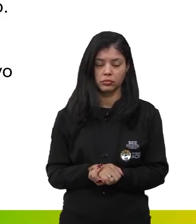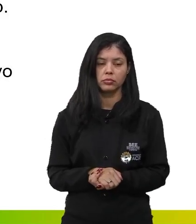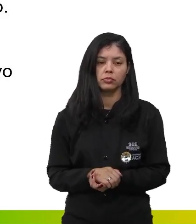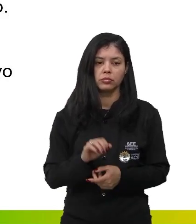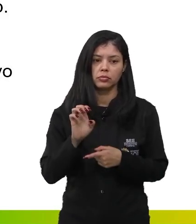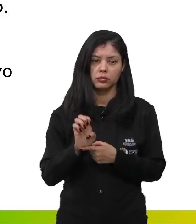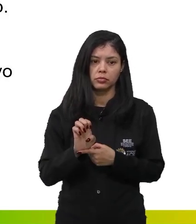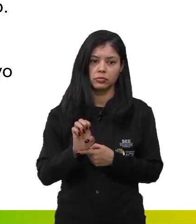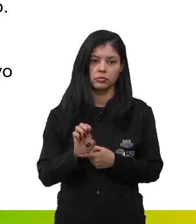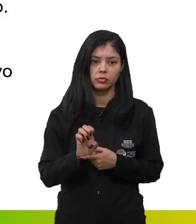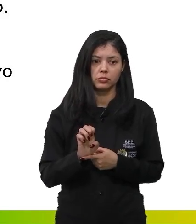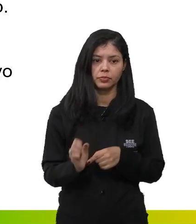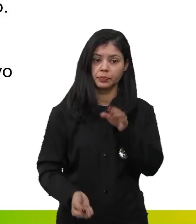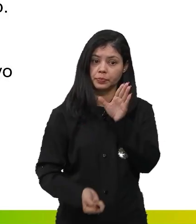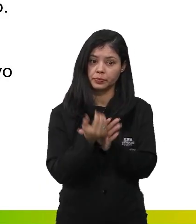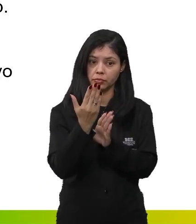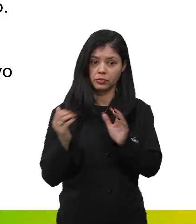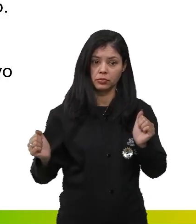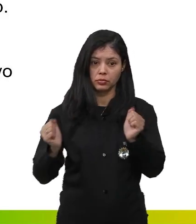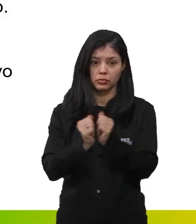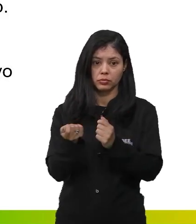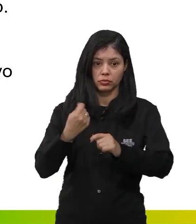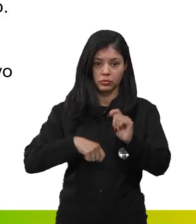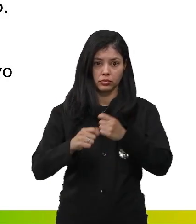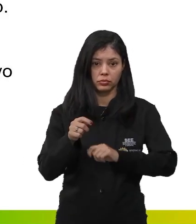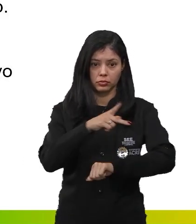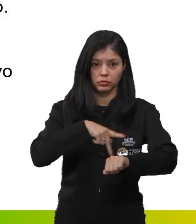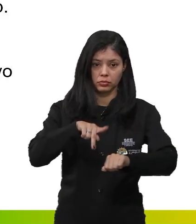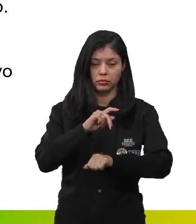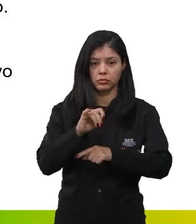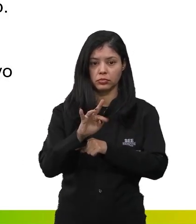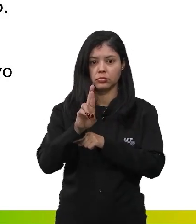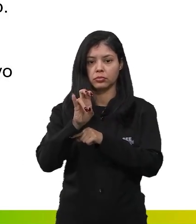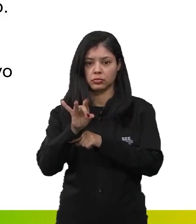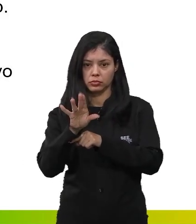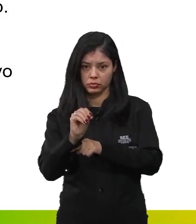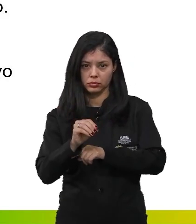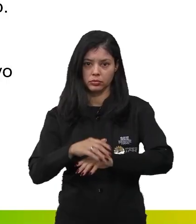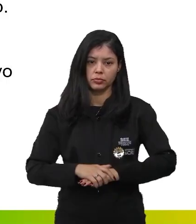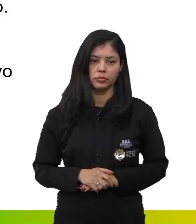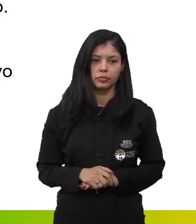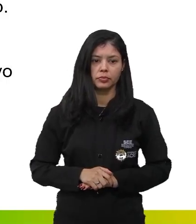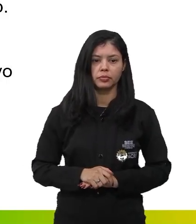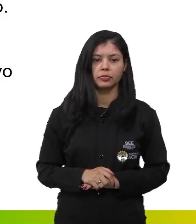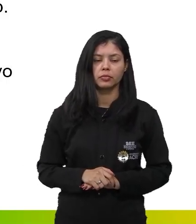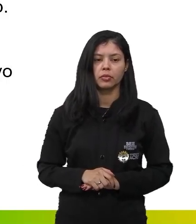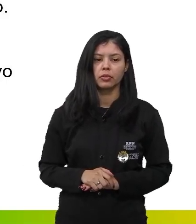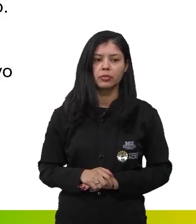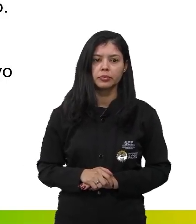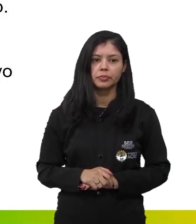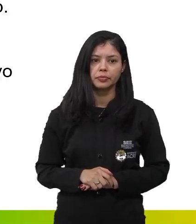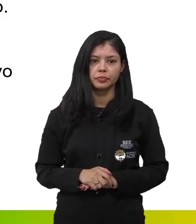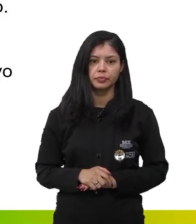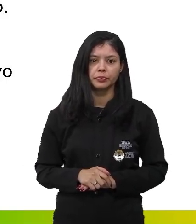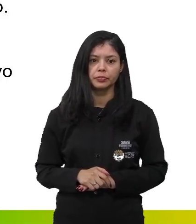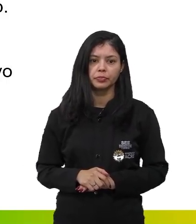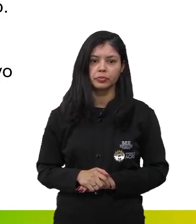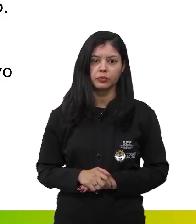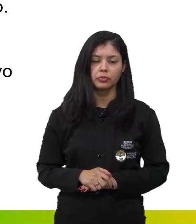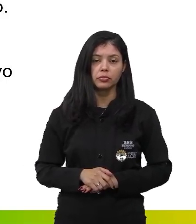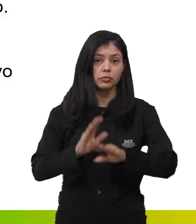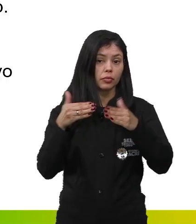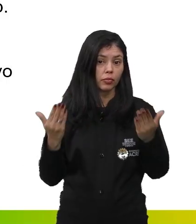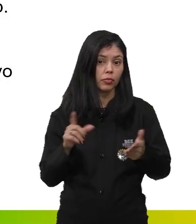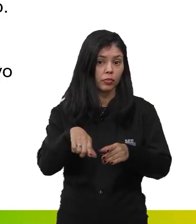Mundo. Letra E, criar uma união econômica entre os países ibéricos.